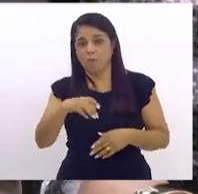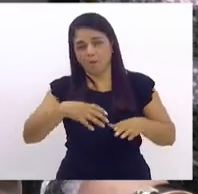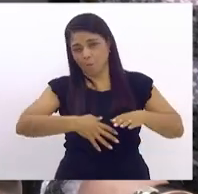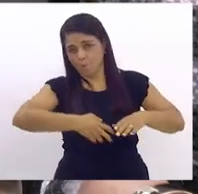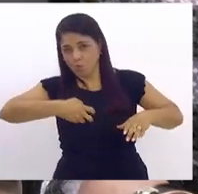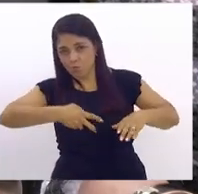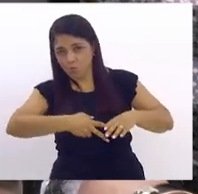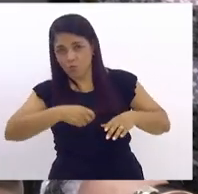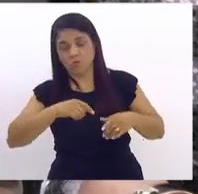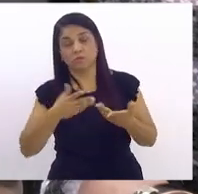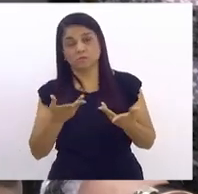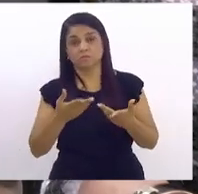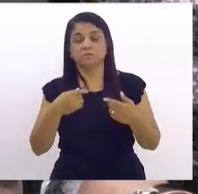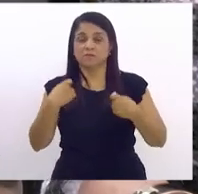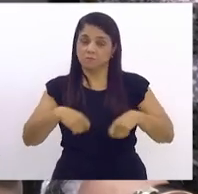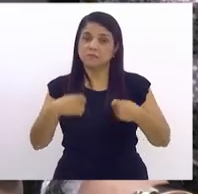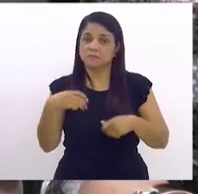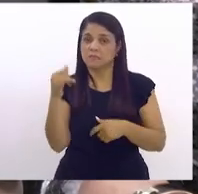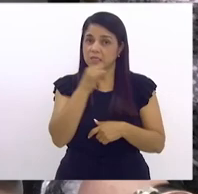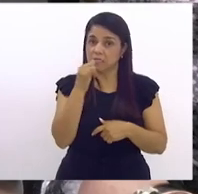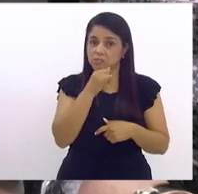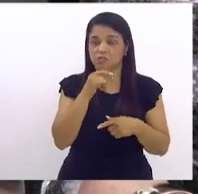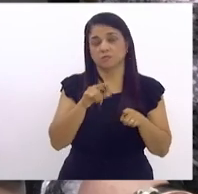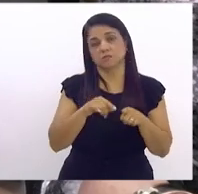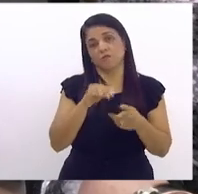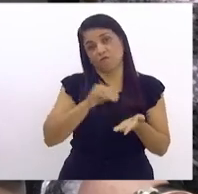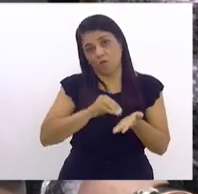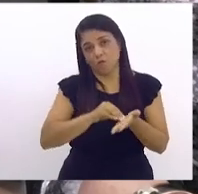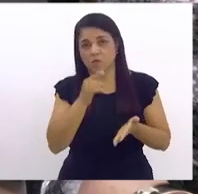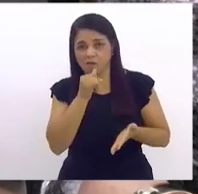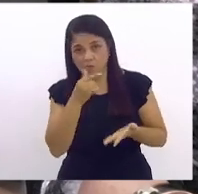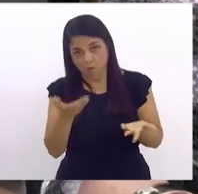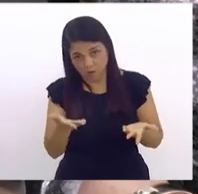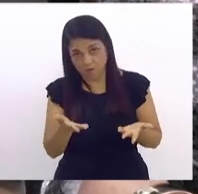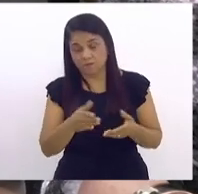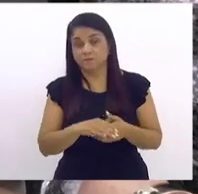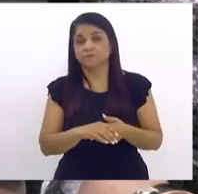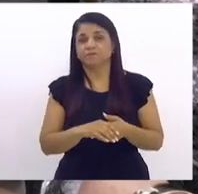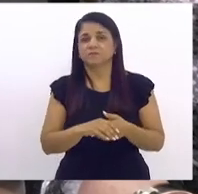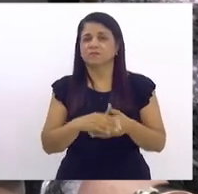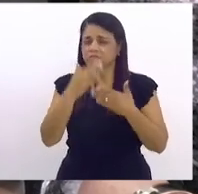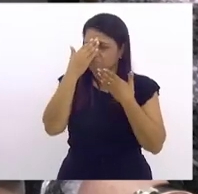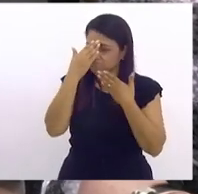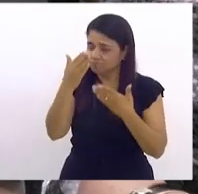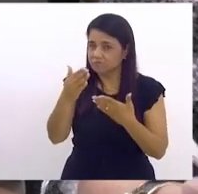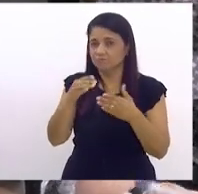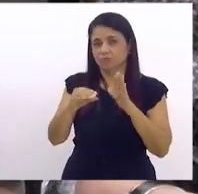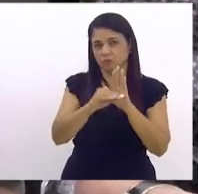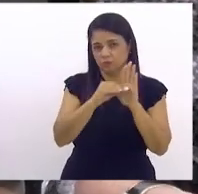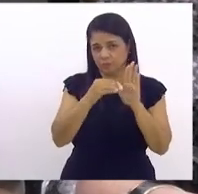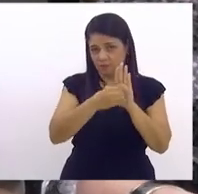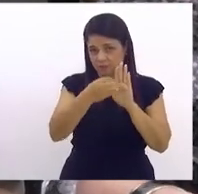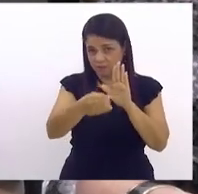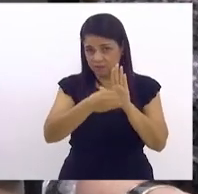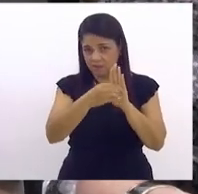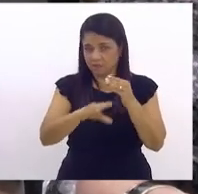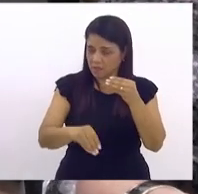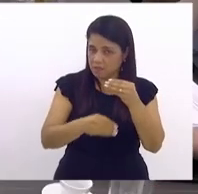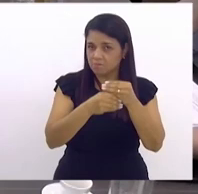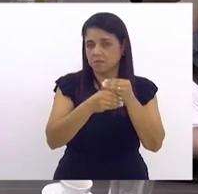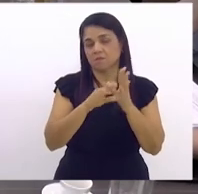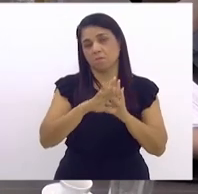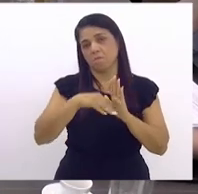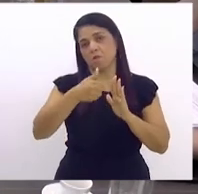gente já tem aqui o mérito. Eu agradeço, inclusive, ao relator pelo parecer e pelas emendas que melhoram o